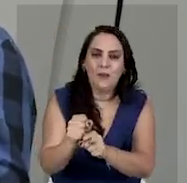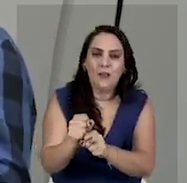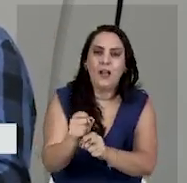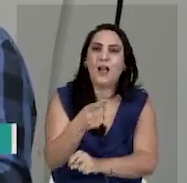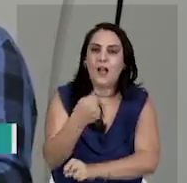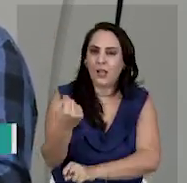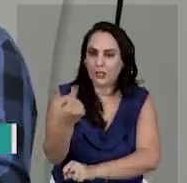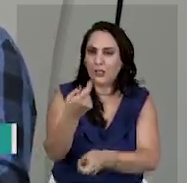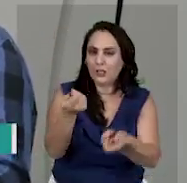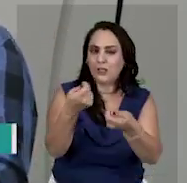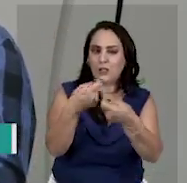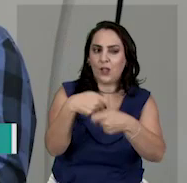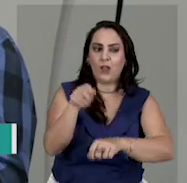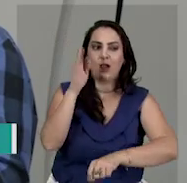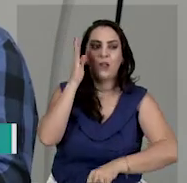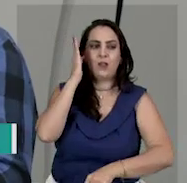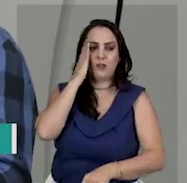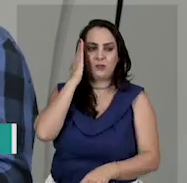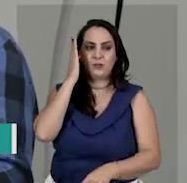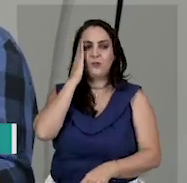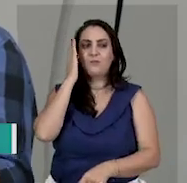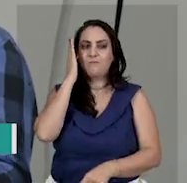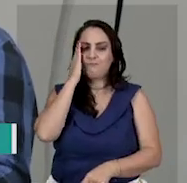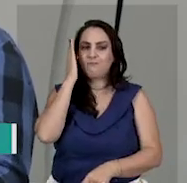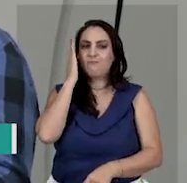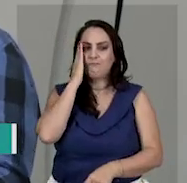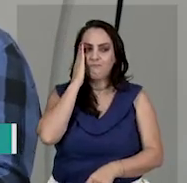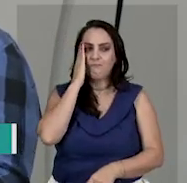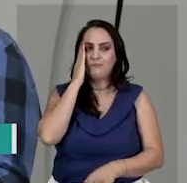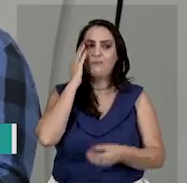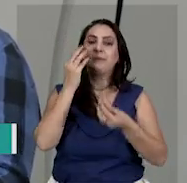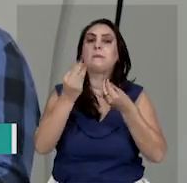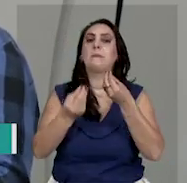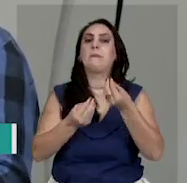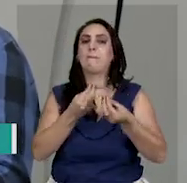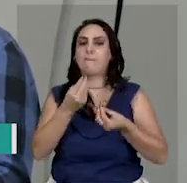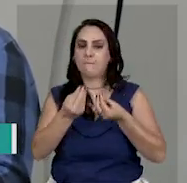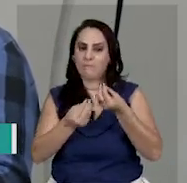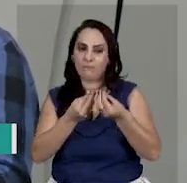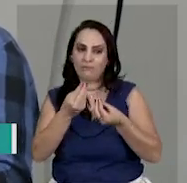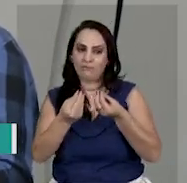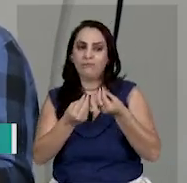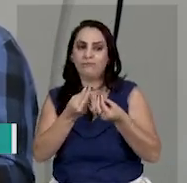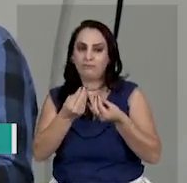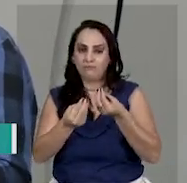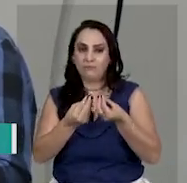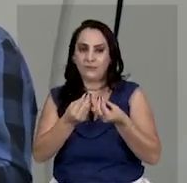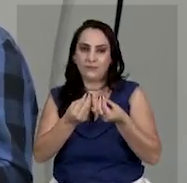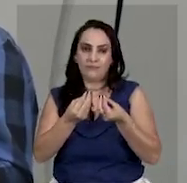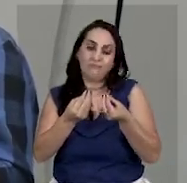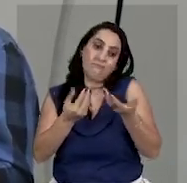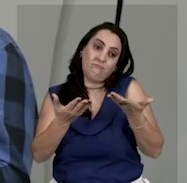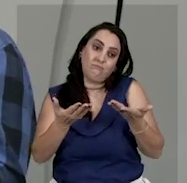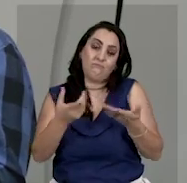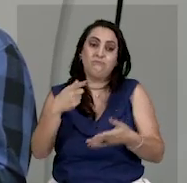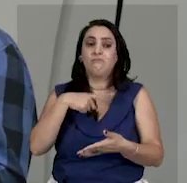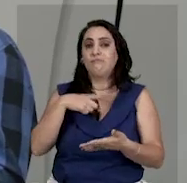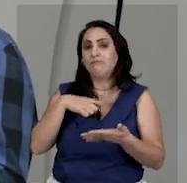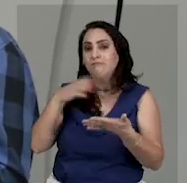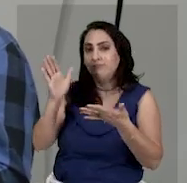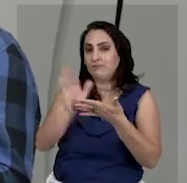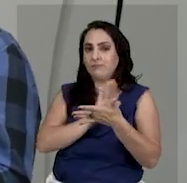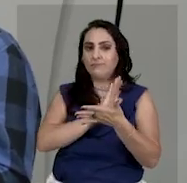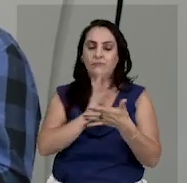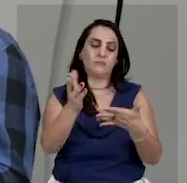dimensão que a língua brasileira de sinais tem e que a educação de surdos tem. E aí eu trouxe algumas ilustrações